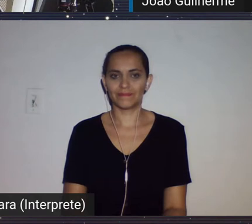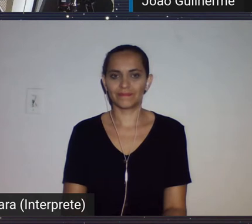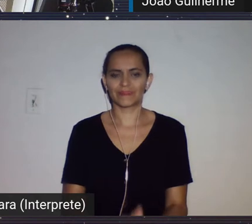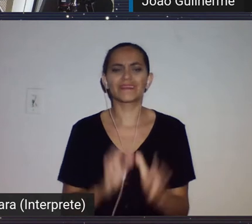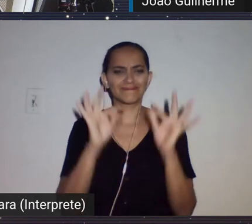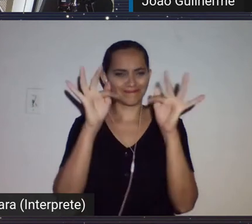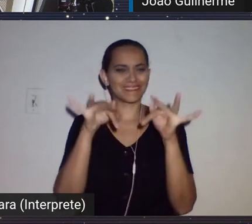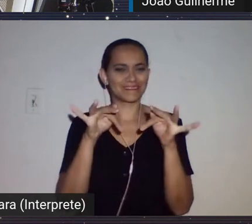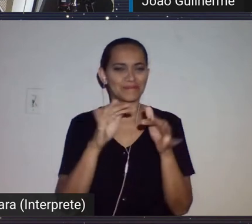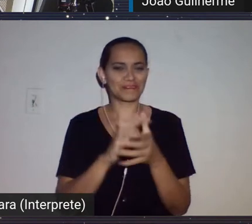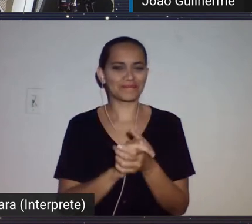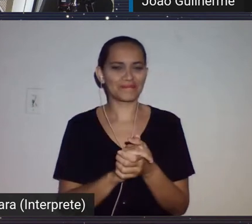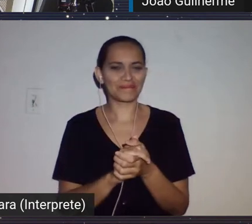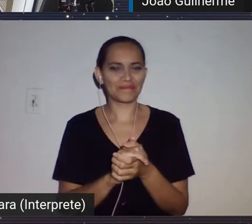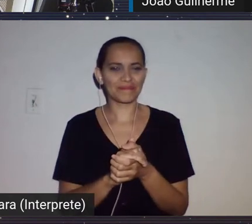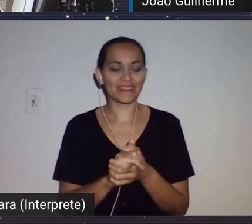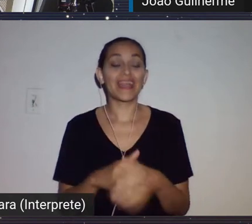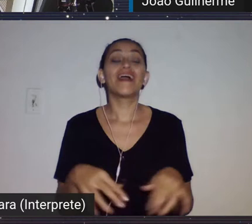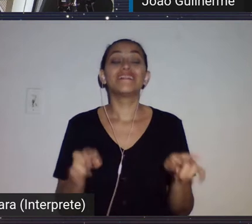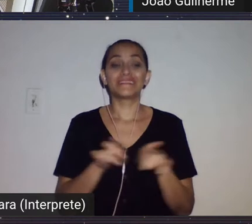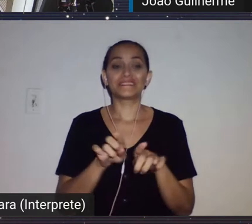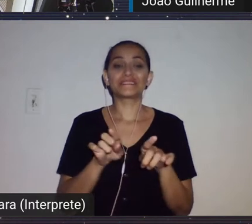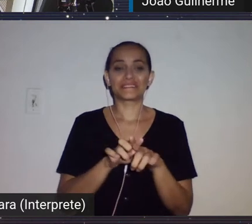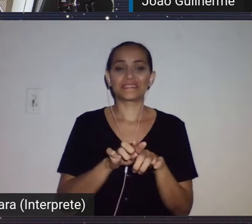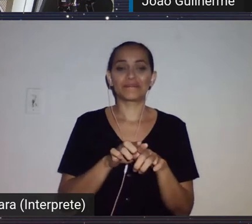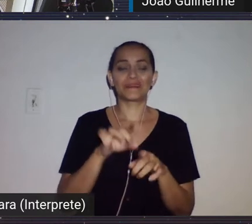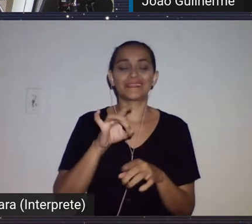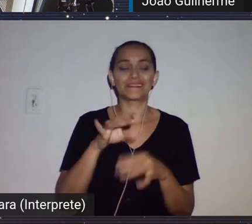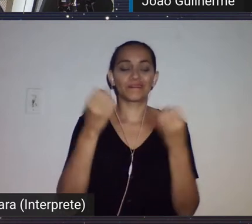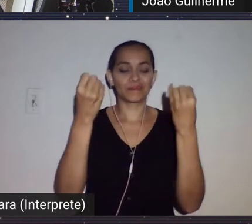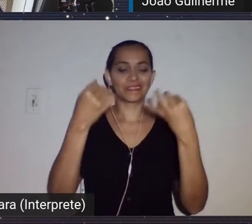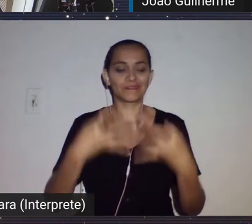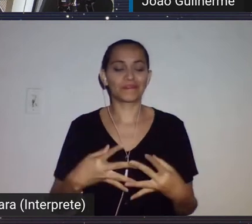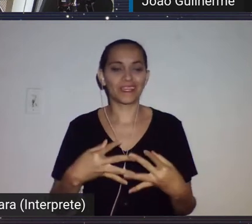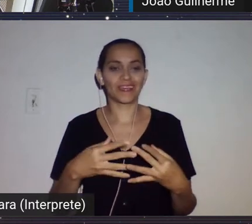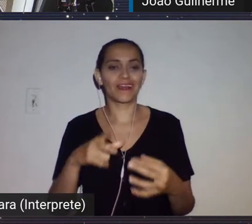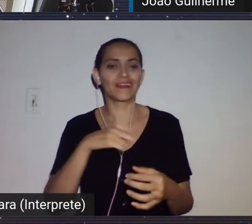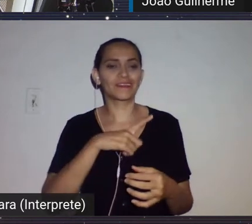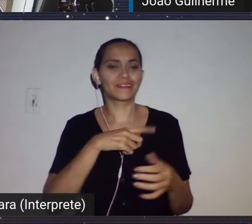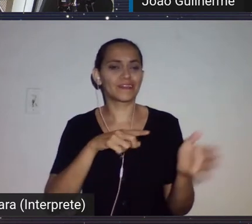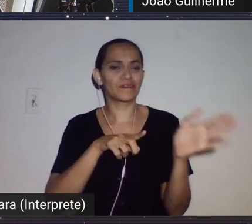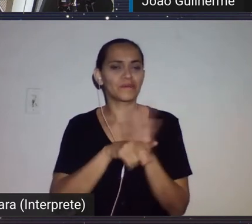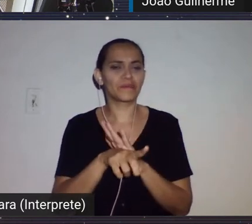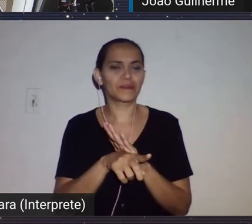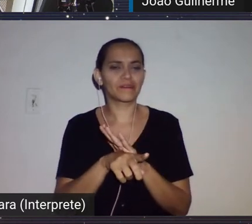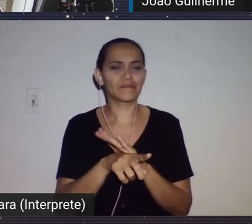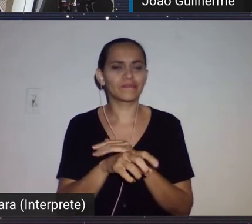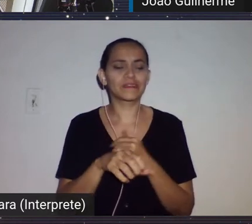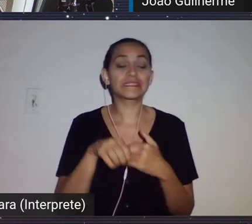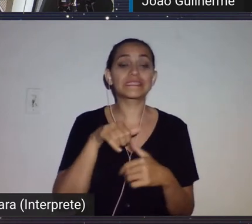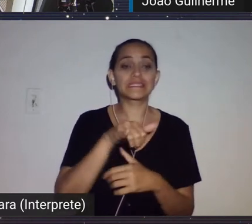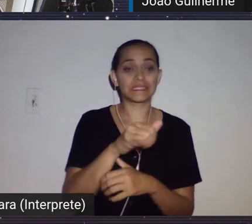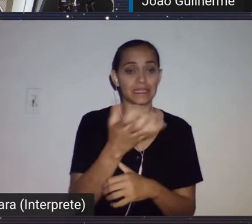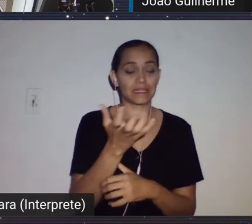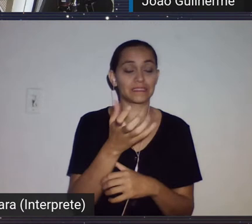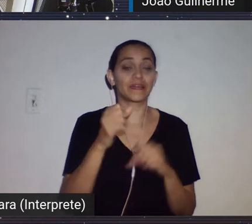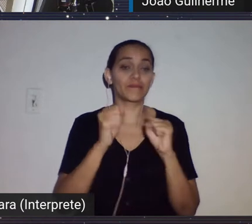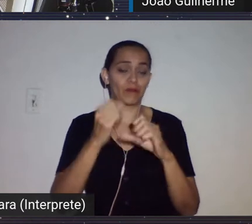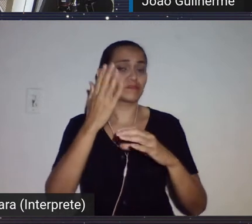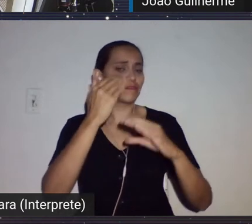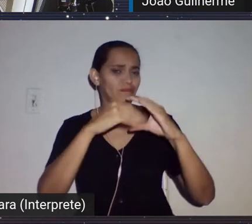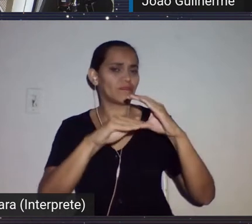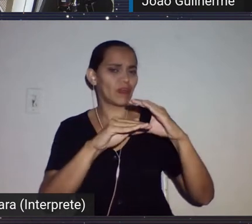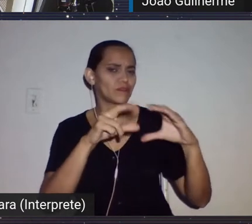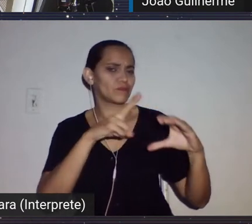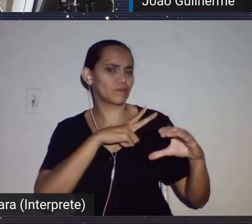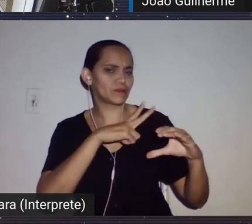Ah, João, também só para dizer para o pessoal que teve perguntas, que se quiserem mandar mensagem no privado,